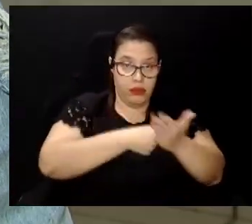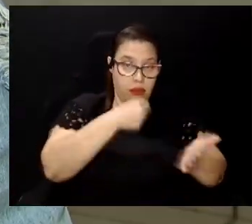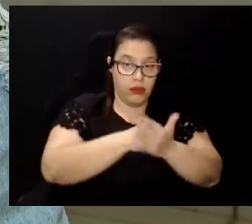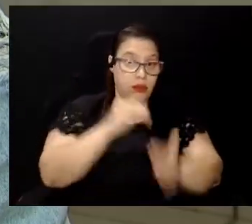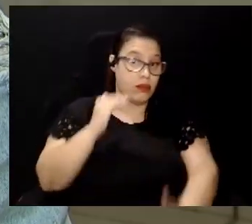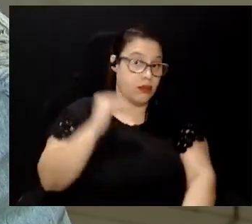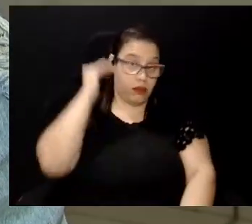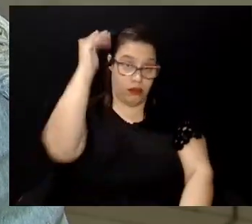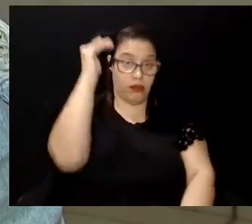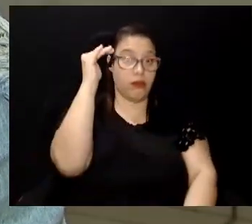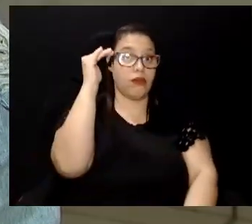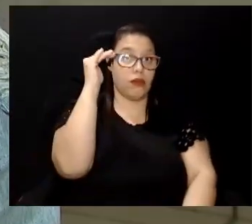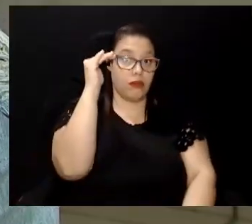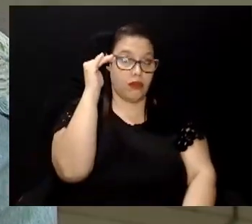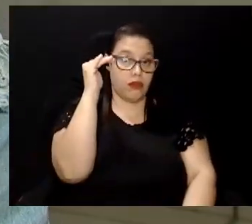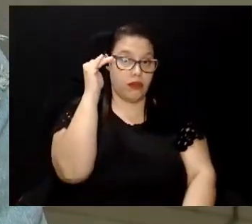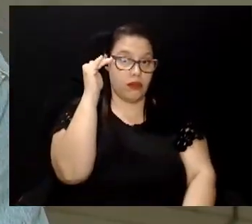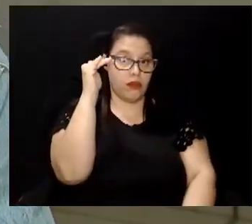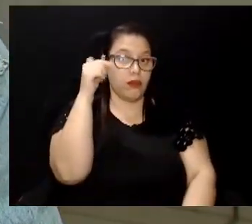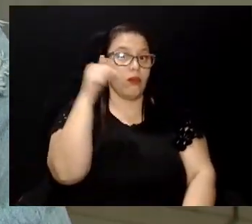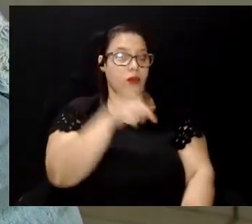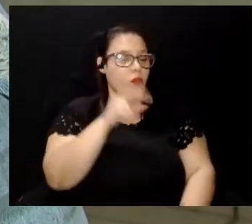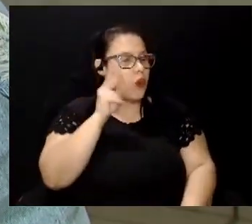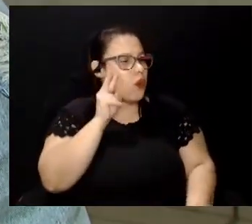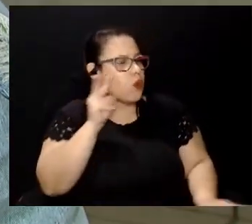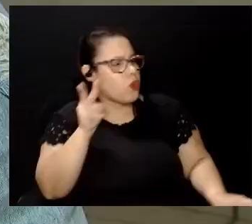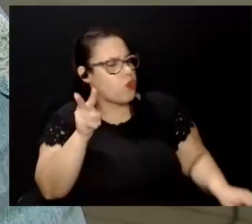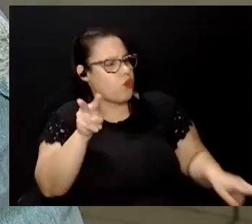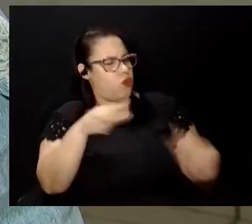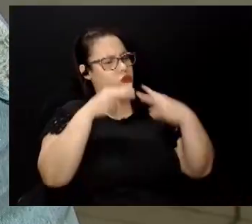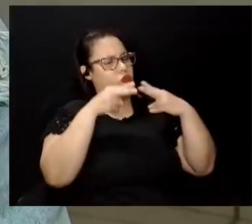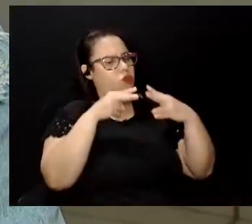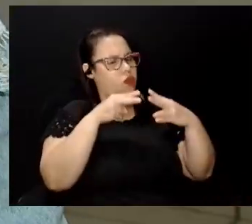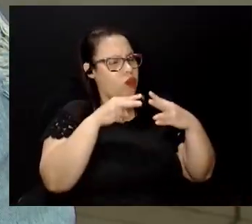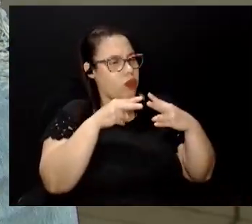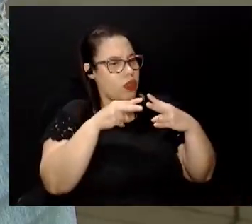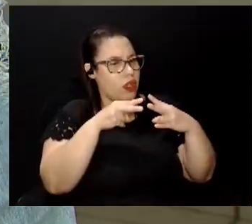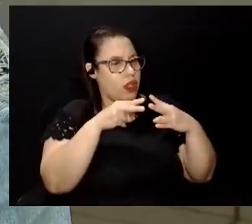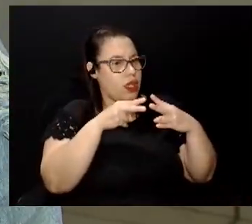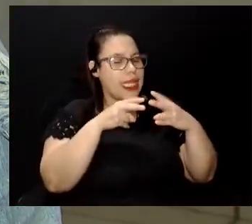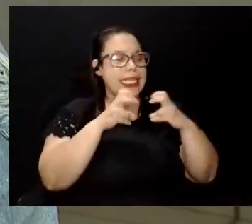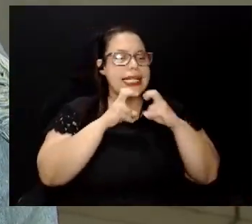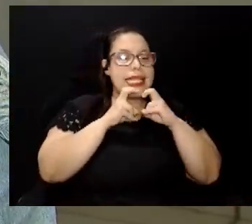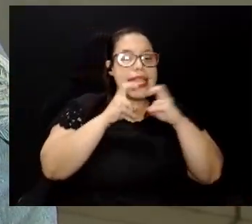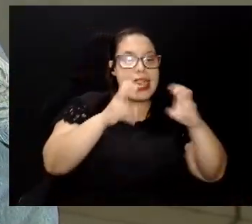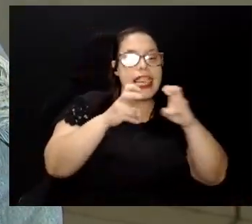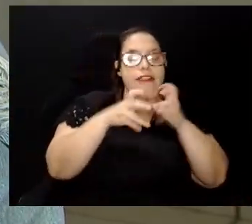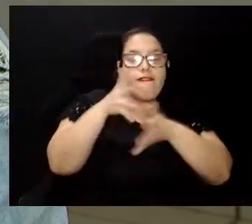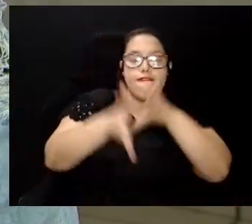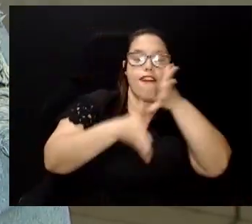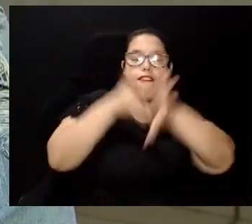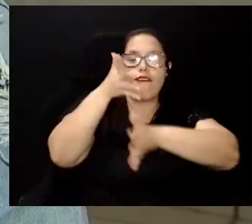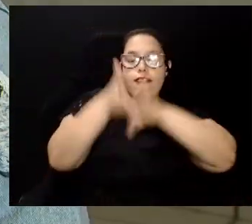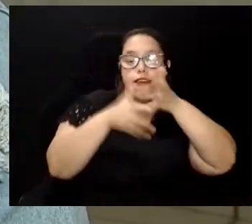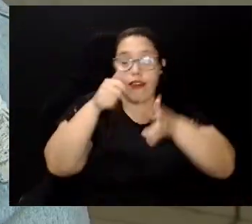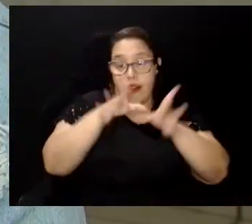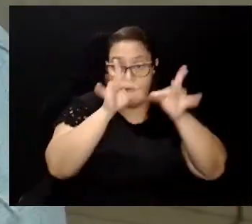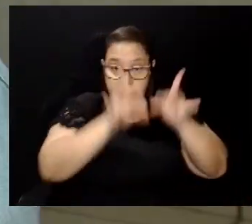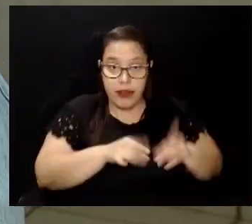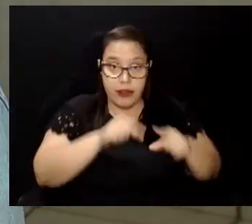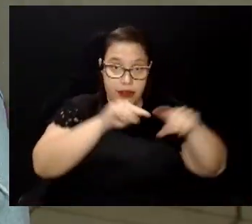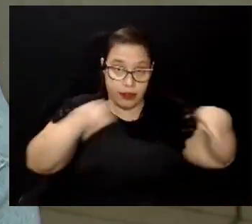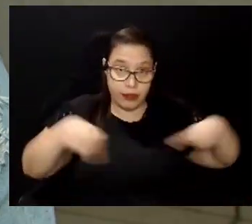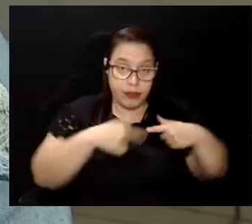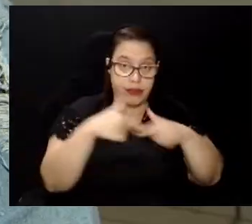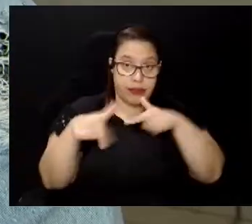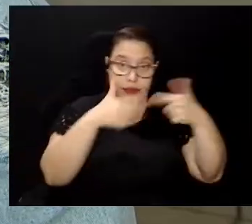de um adulto, né, que tenha um olhar voltado para elas e dê voz a elas, né? Aqui, especificamente na